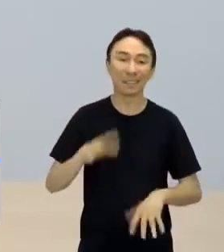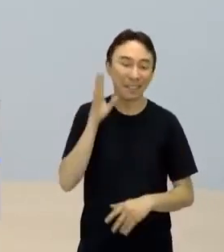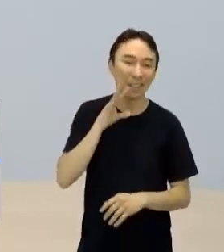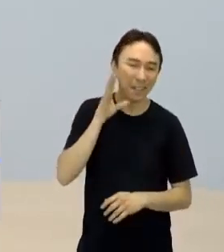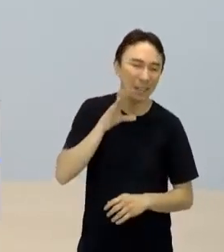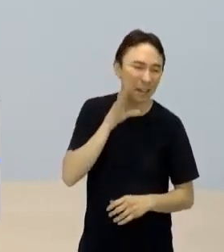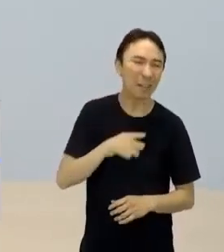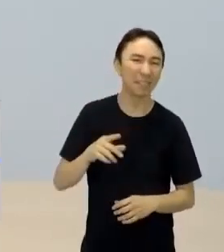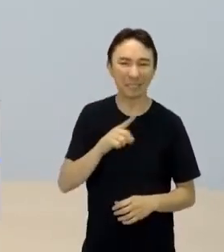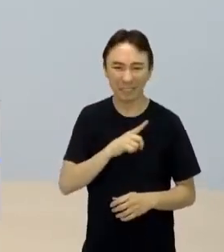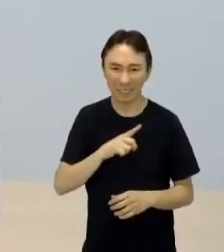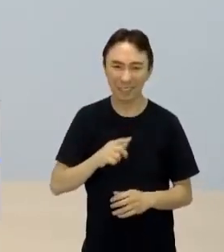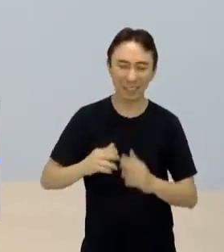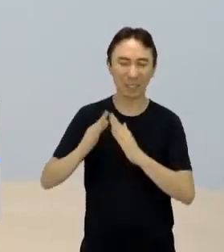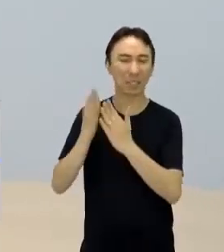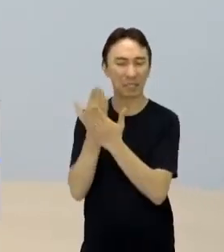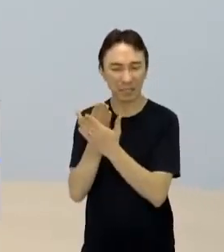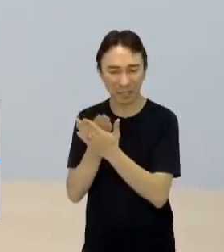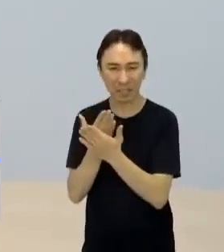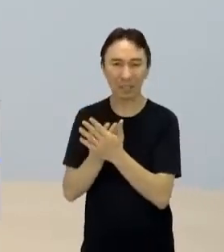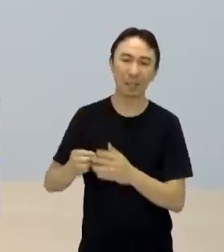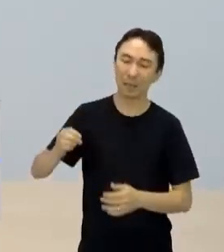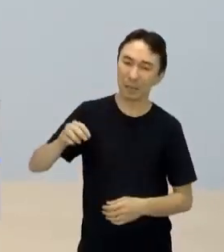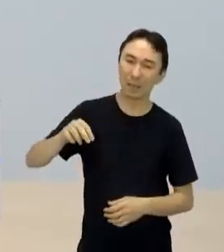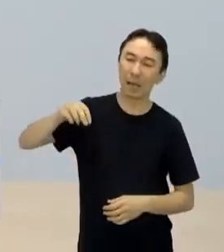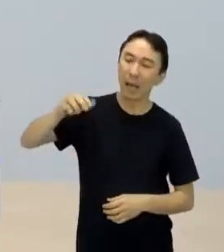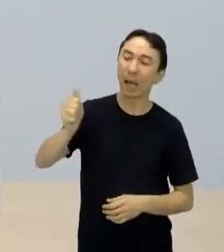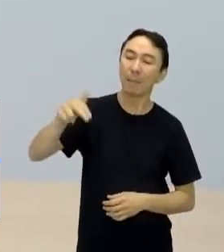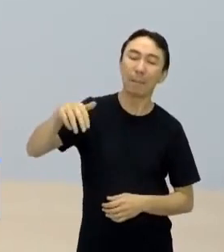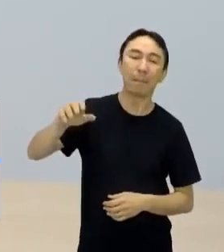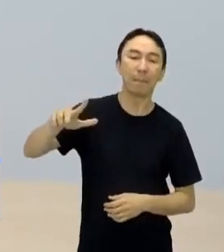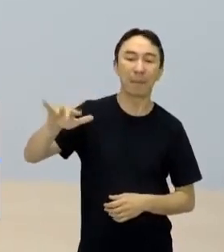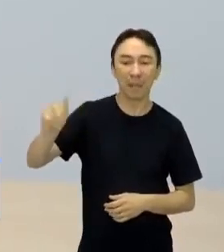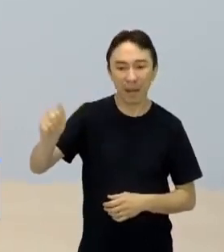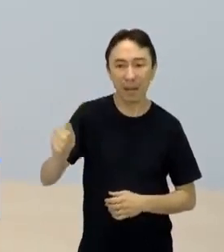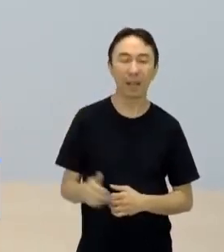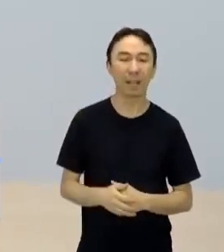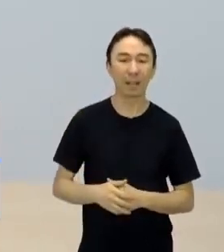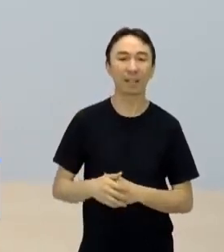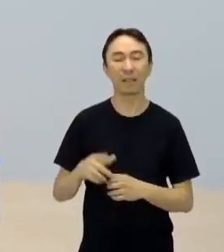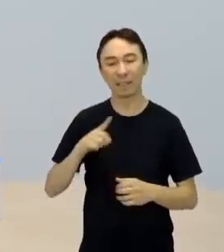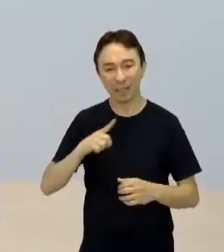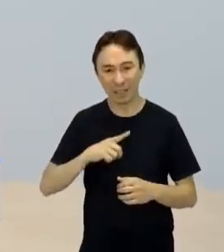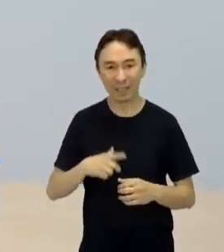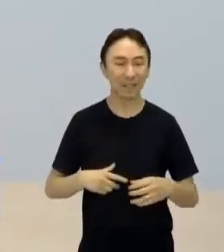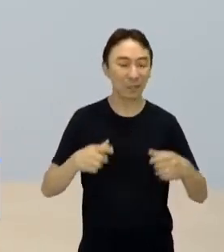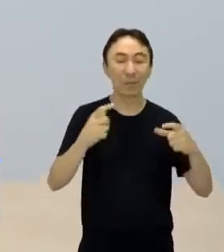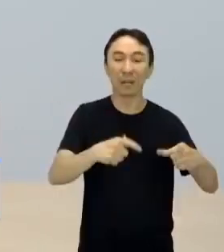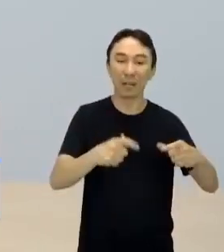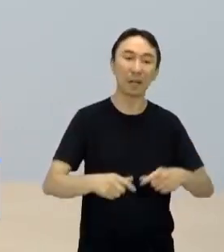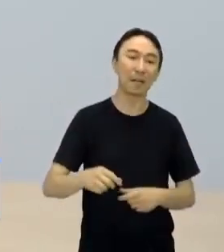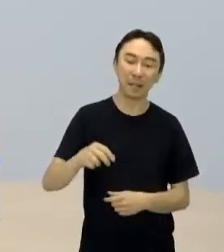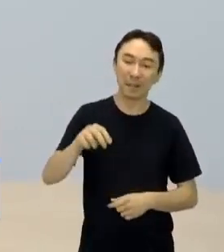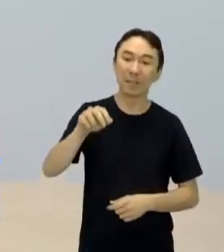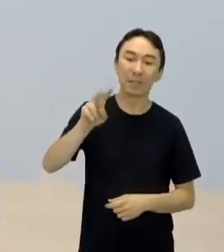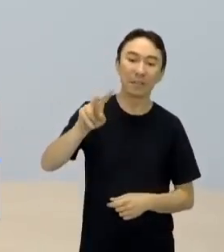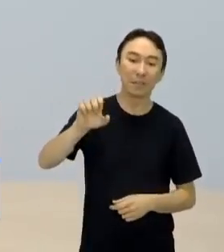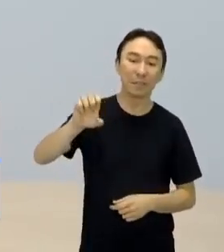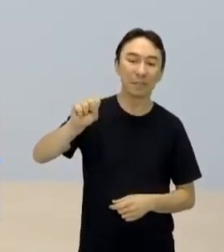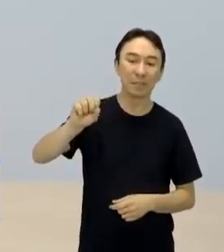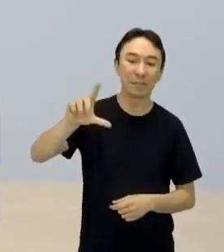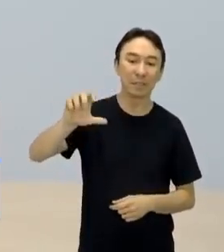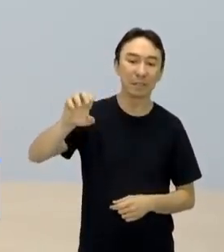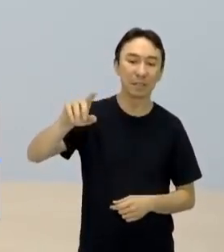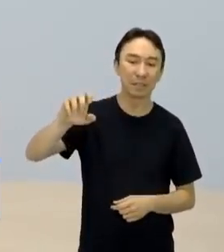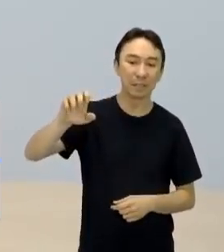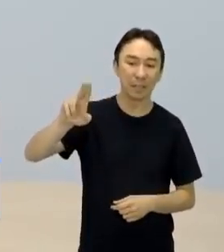Registro, tem os alunos da Escola Amélia Quer, que estão ligados aqui, tem de Presidente Venceslau, os alunos do 7º A, 7º B.